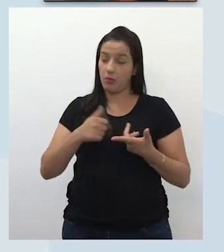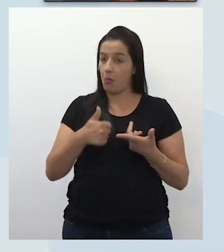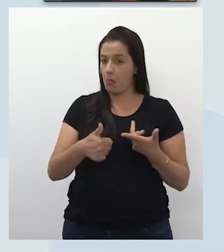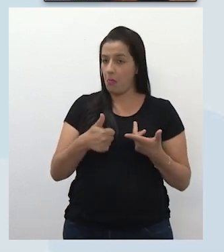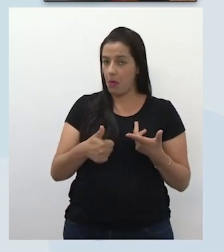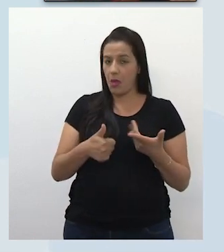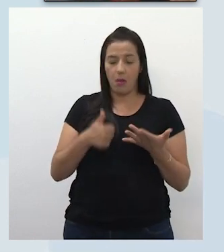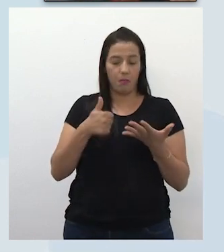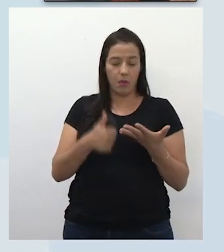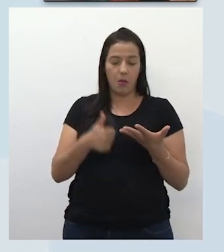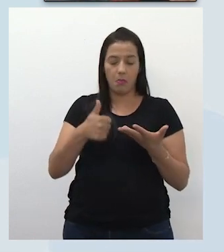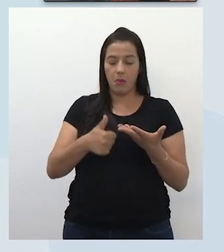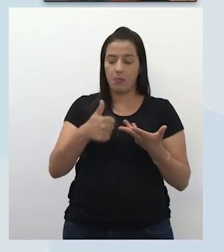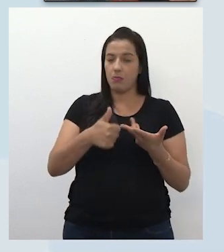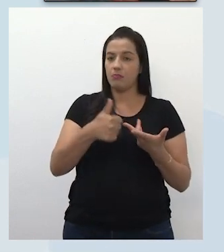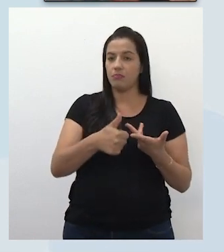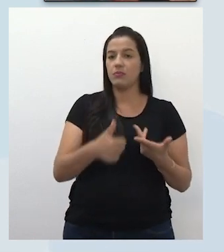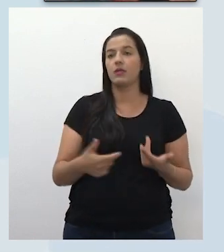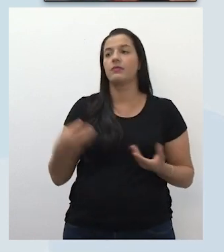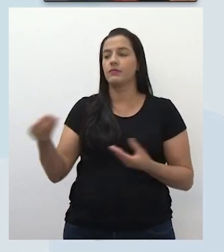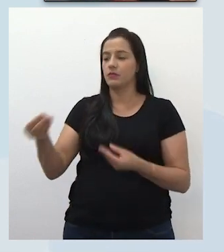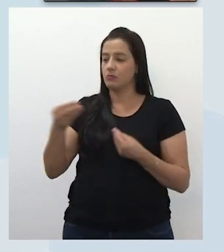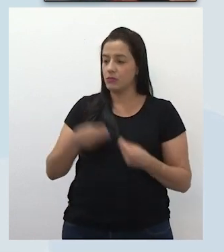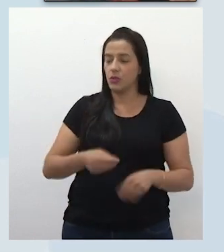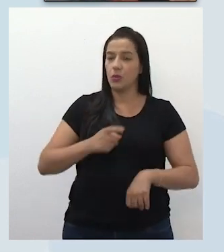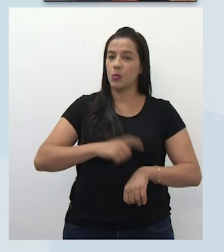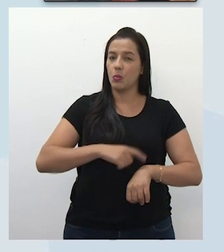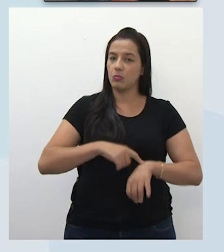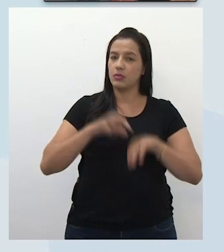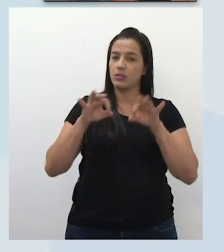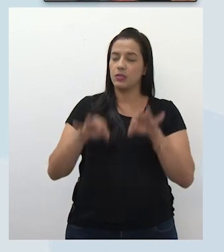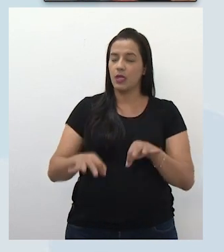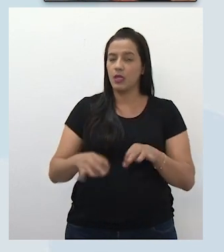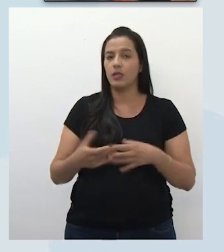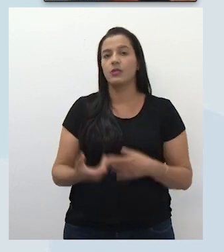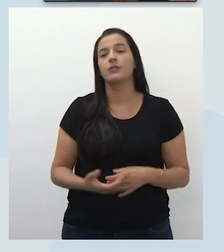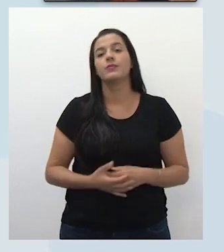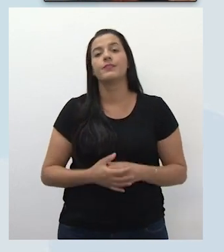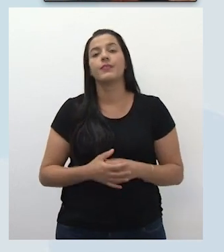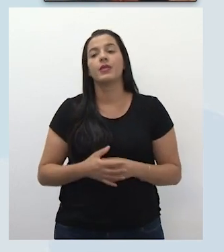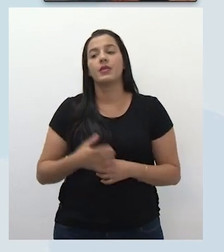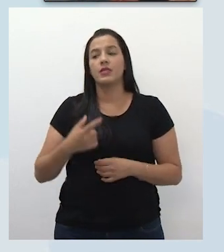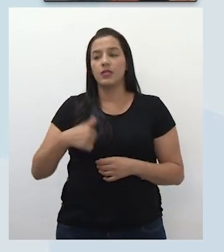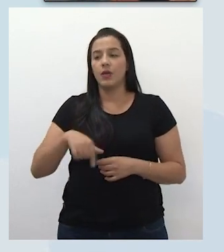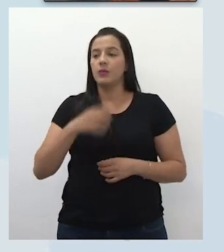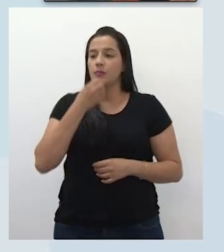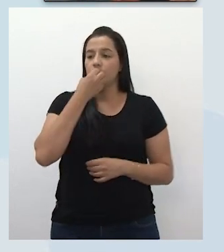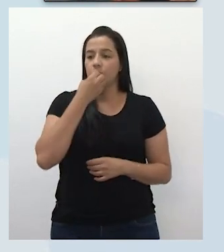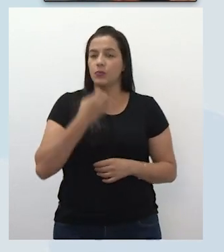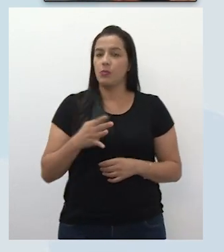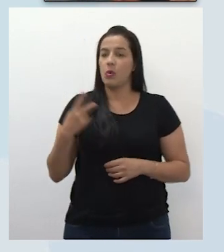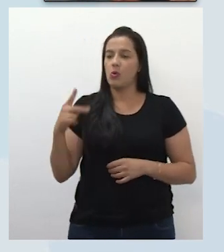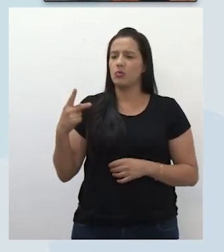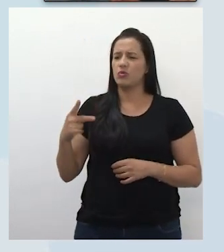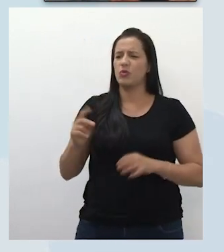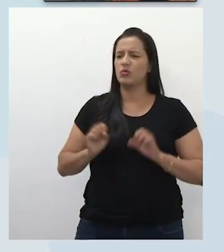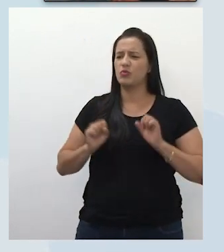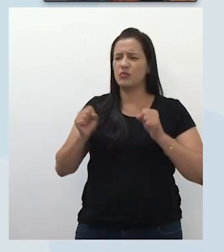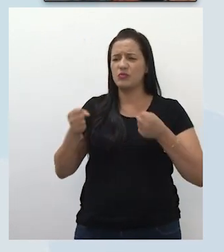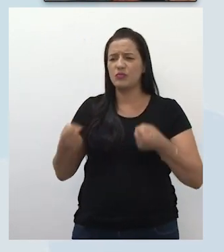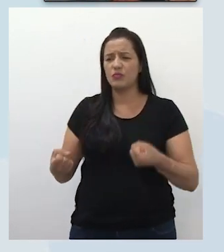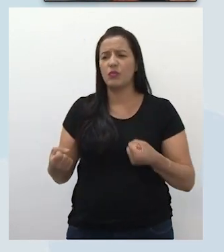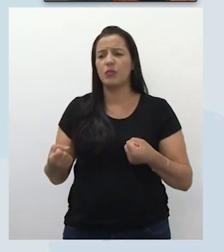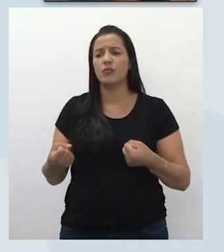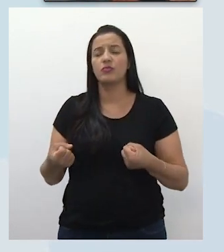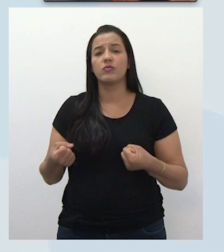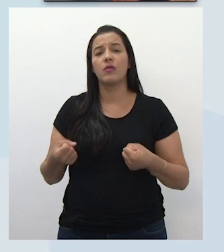a tarefa foi entregue no tempo combinado, né? Portanto, eu preciso reconhecer o seu esforço e o seu compromisso.